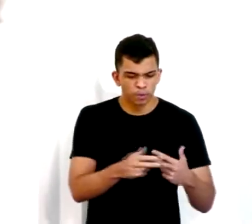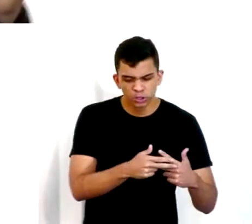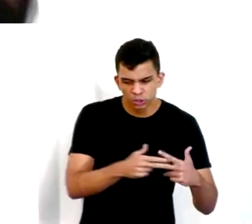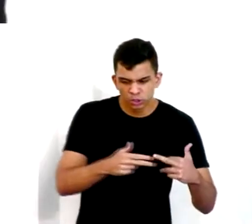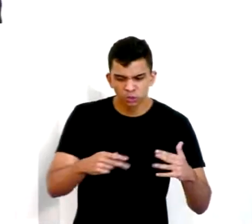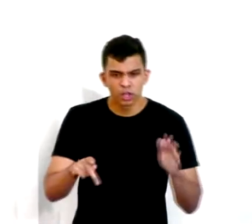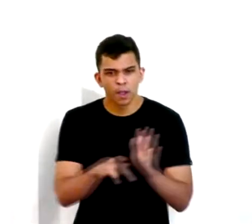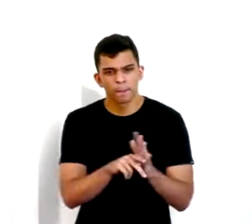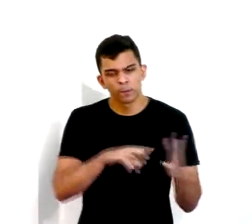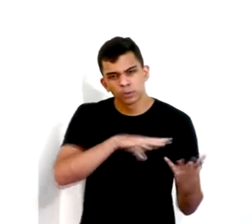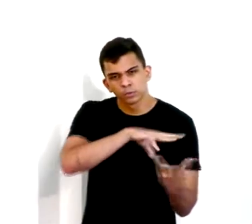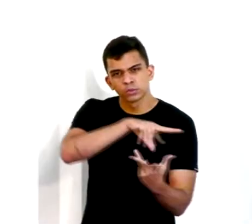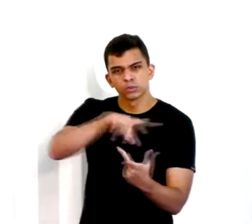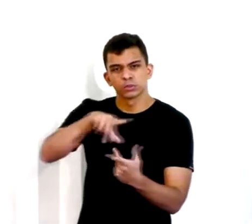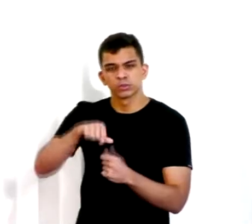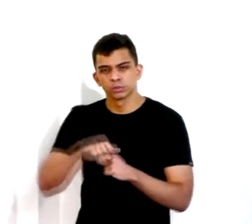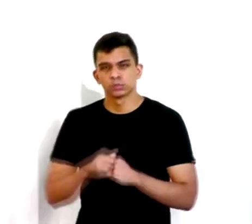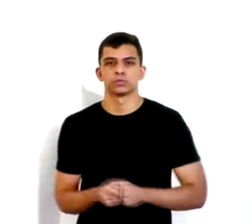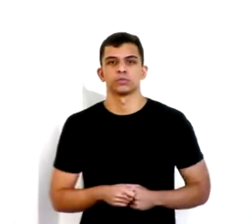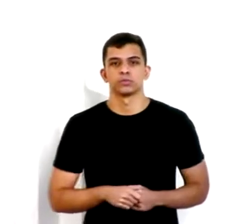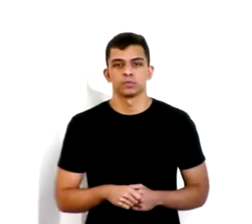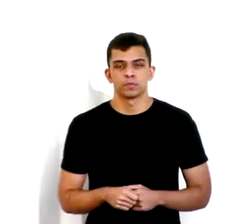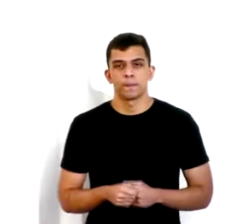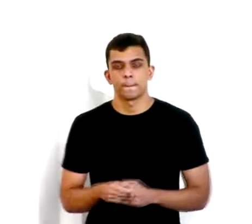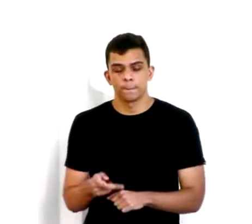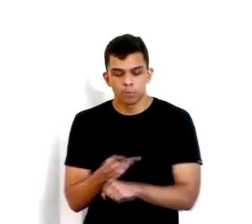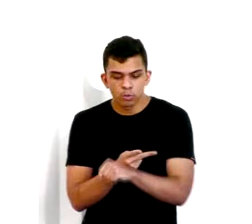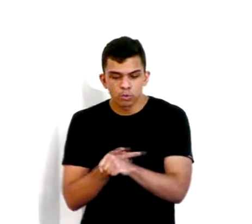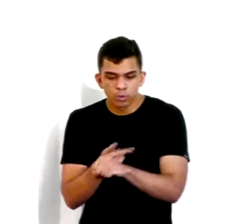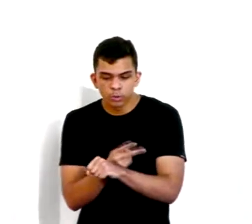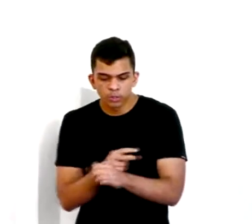para fazer sentido da nossa existência.